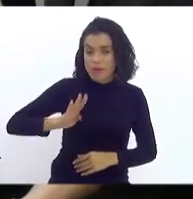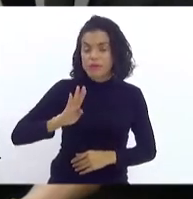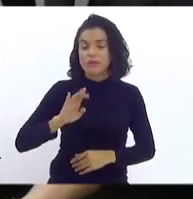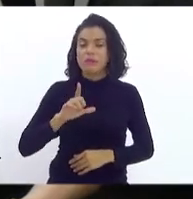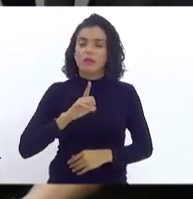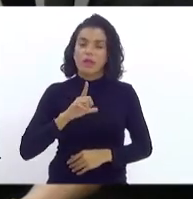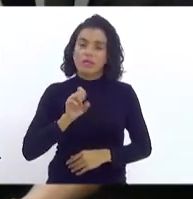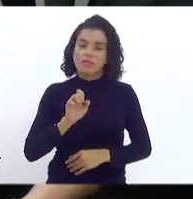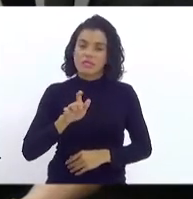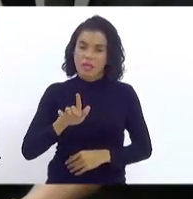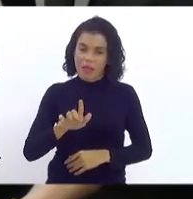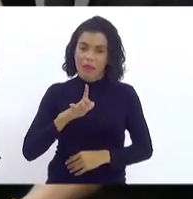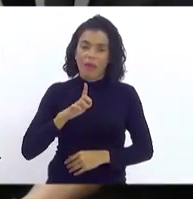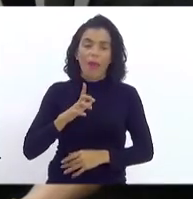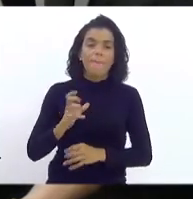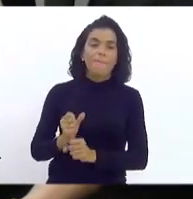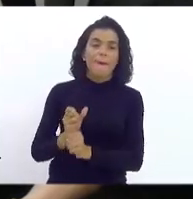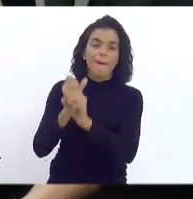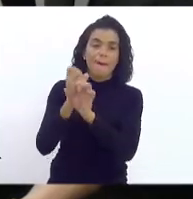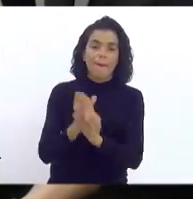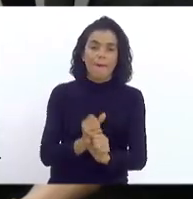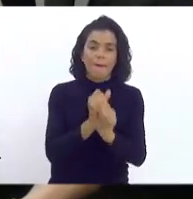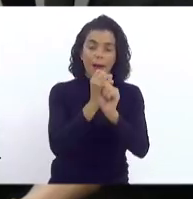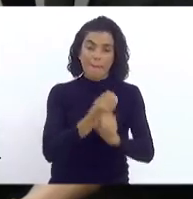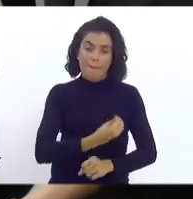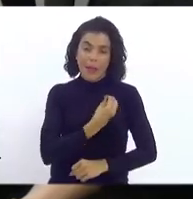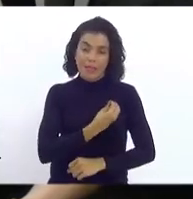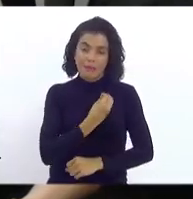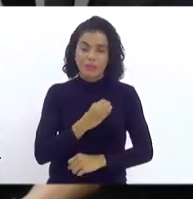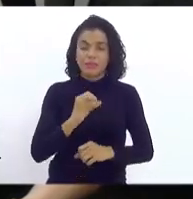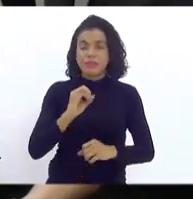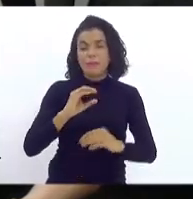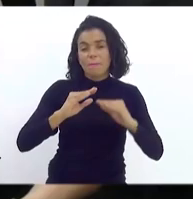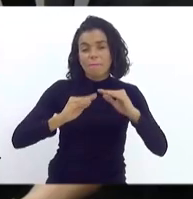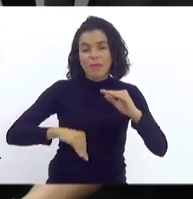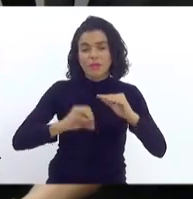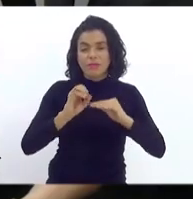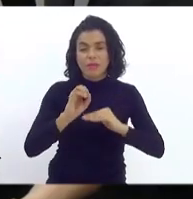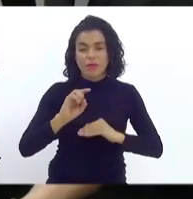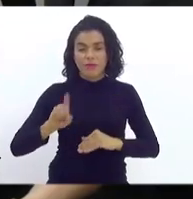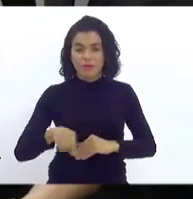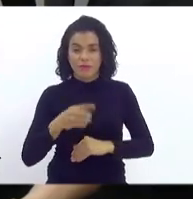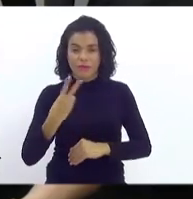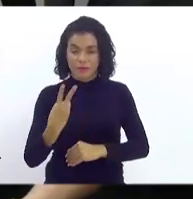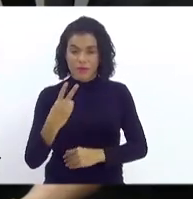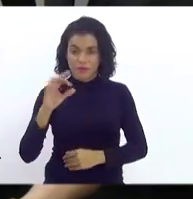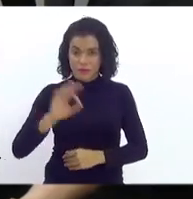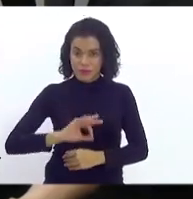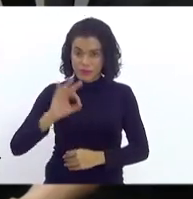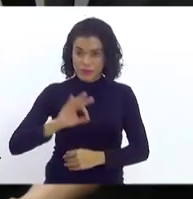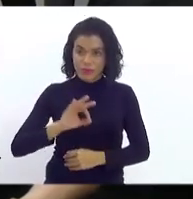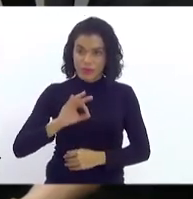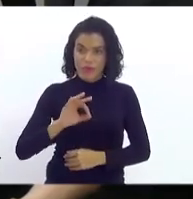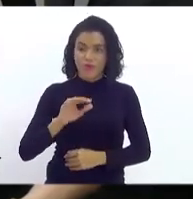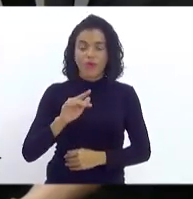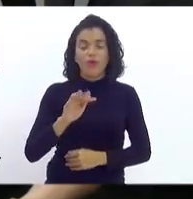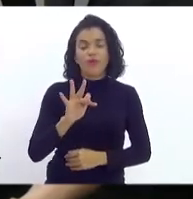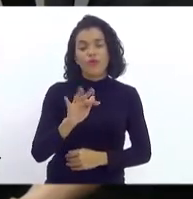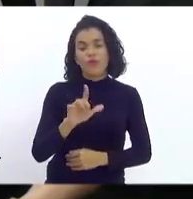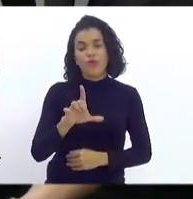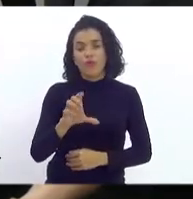SEG é cotizada em bolsa, mas apenas a participação de menos de 0,2% é em free float, né, ou seja,